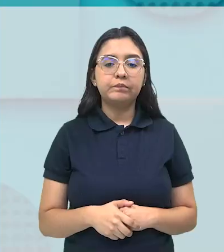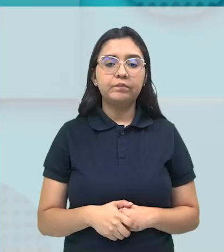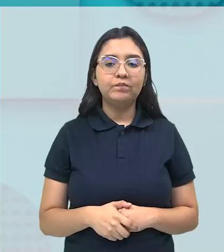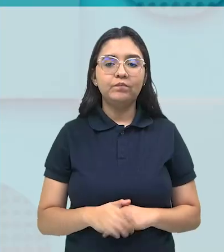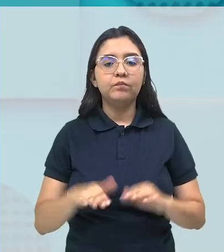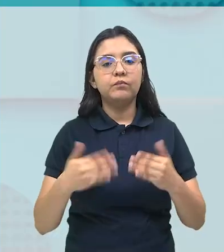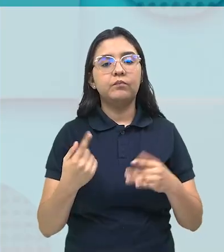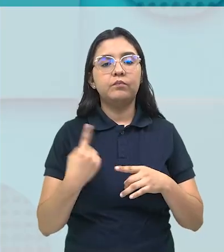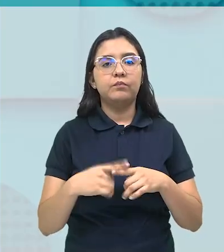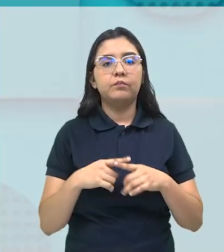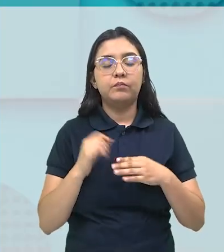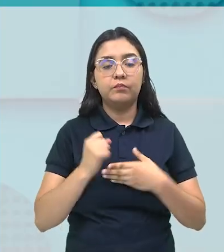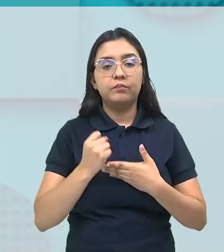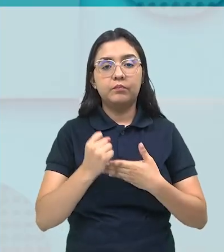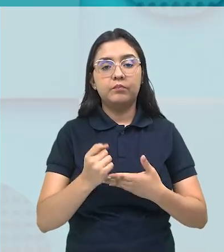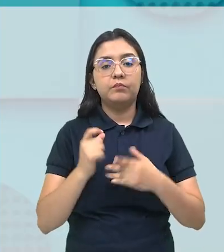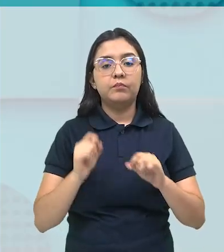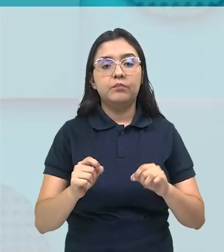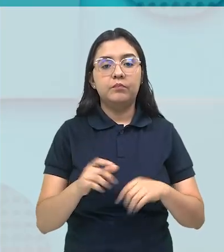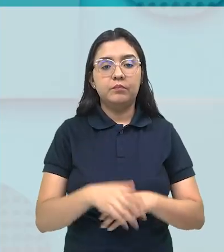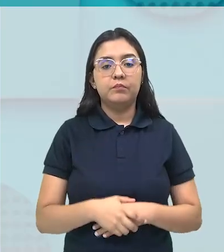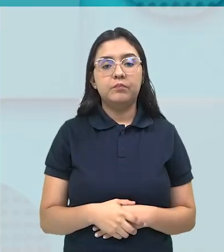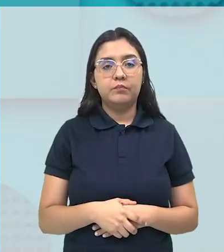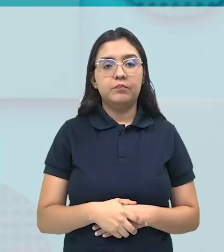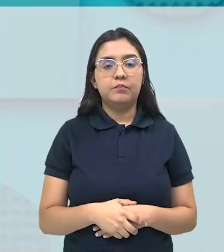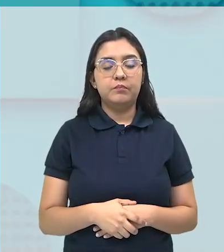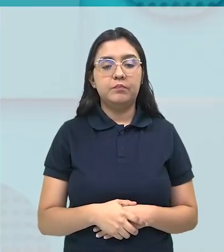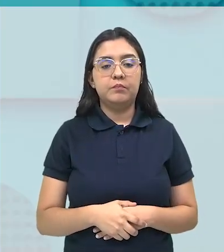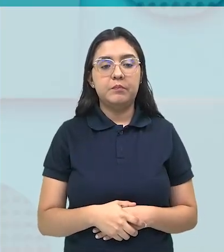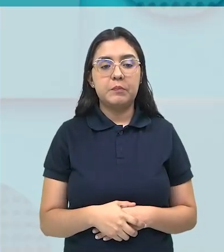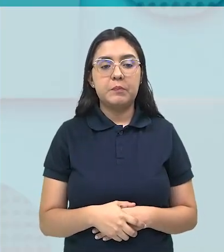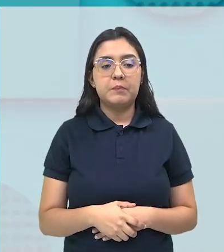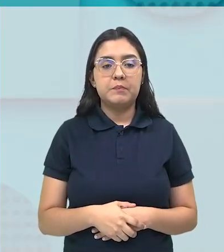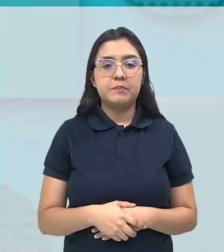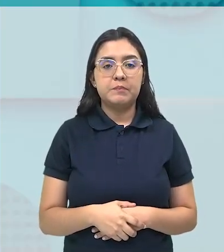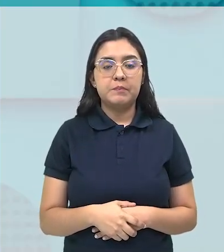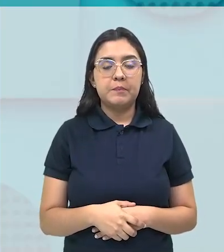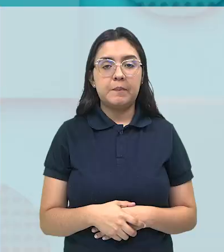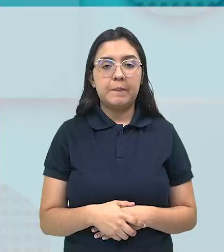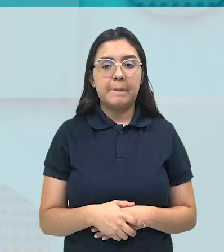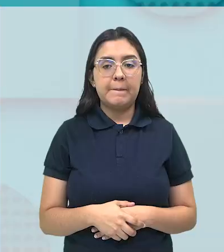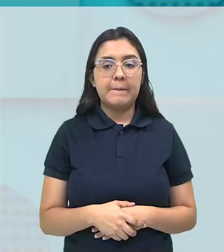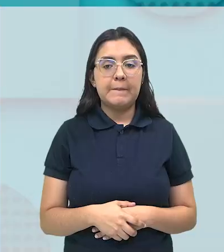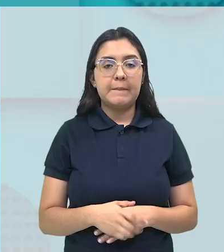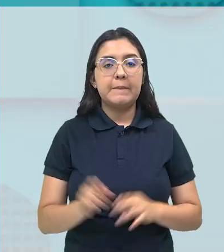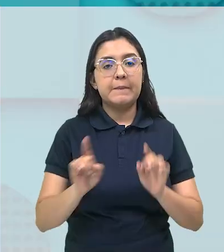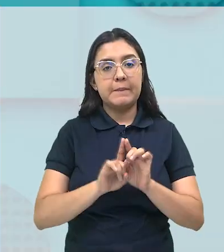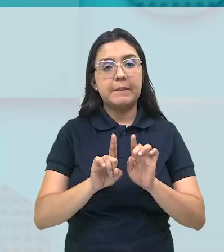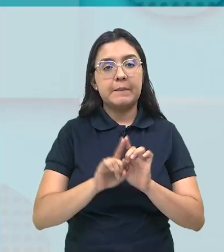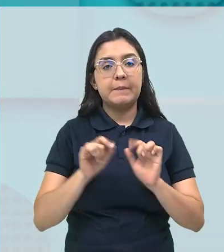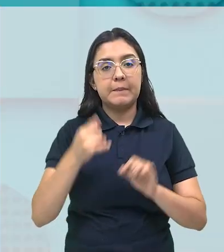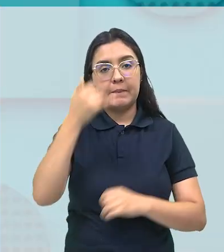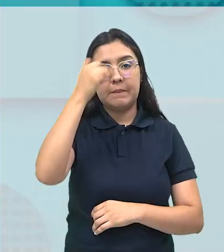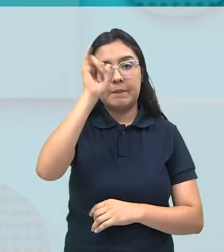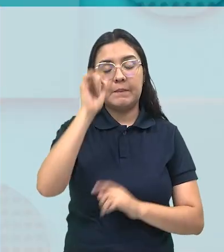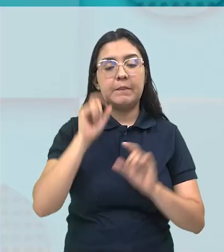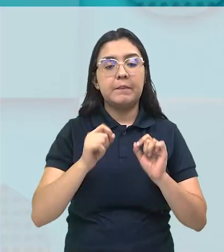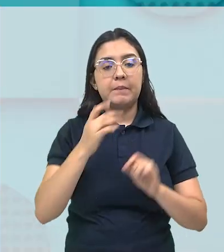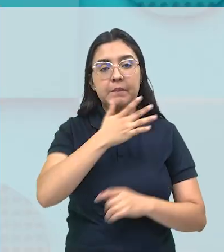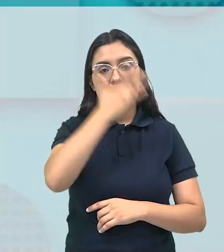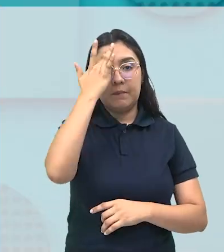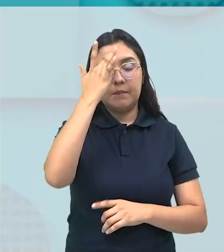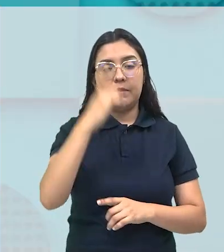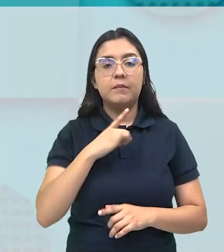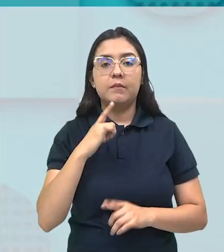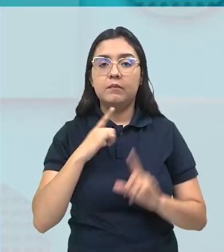embaixo da cabeça, né? Porque aí isso ajuda a nivelar o pescoço. Isso é para justamente